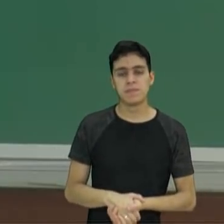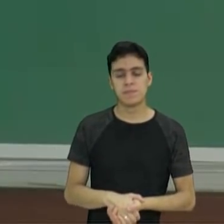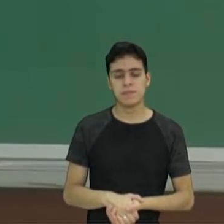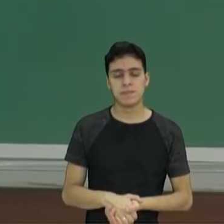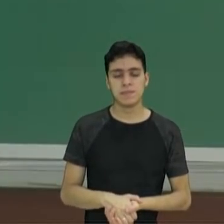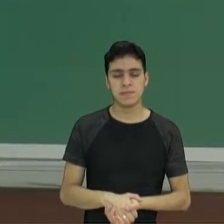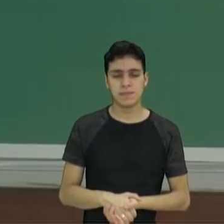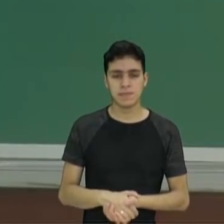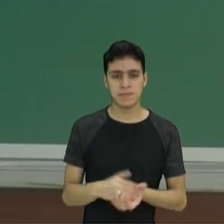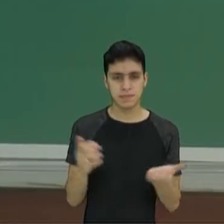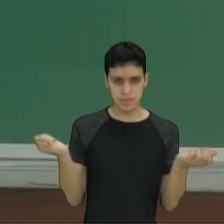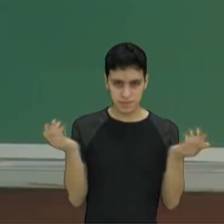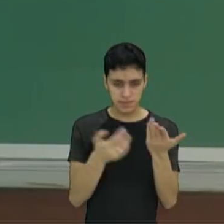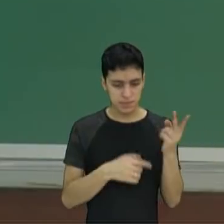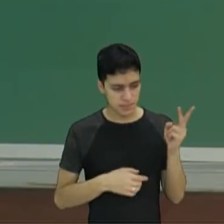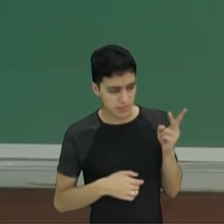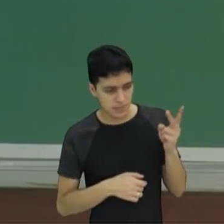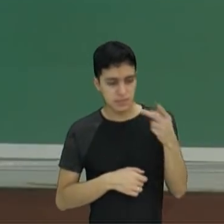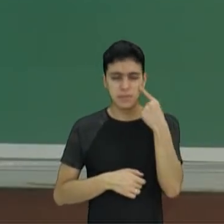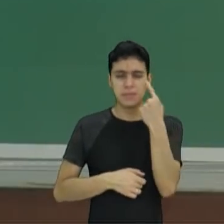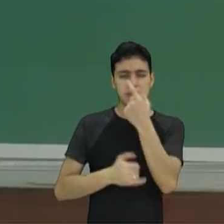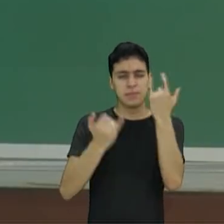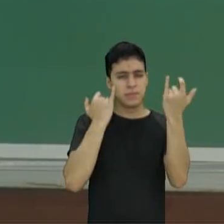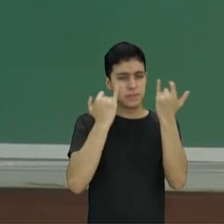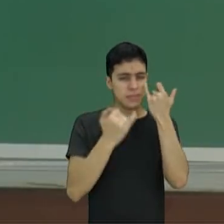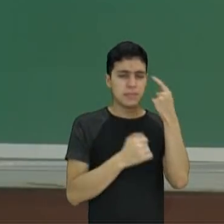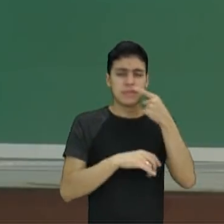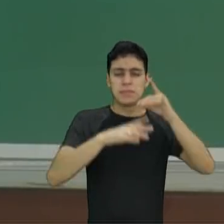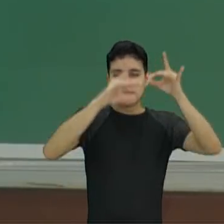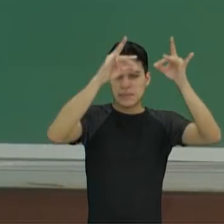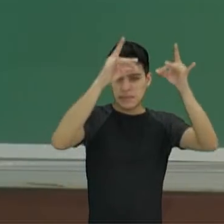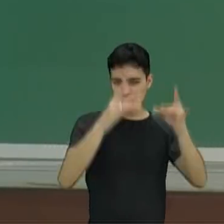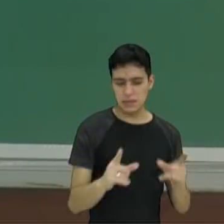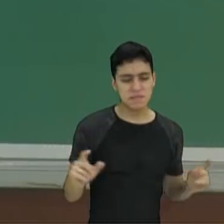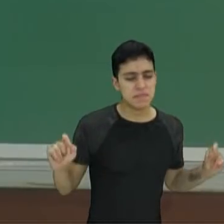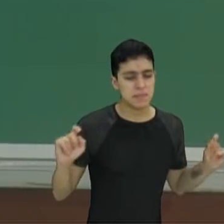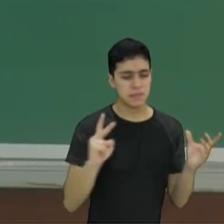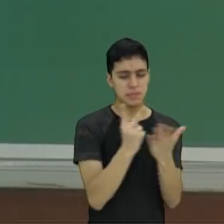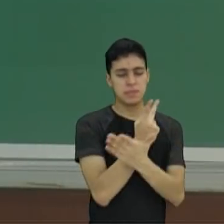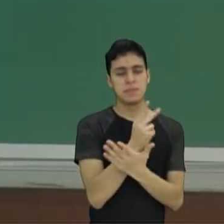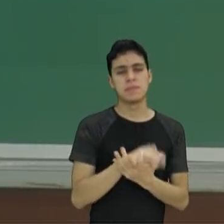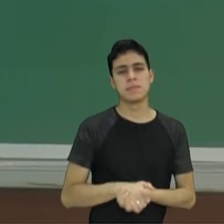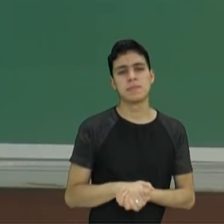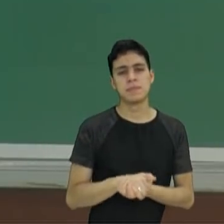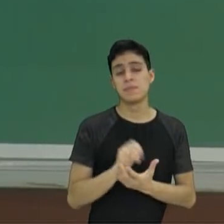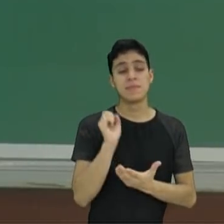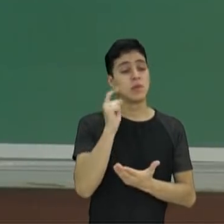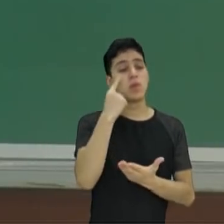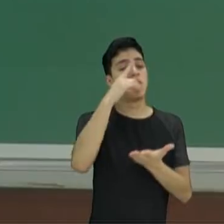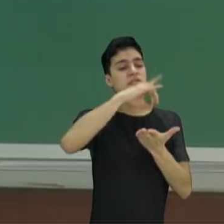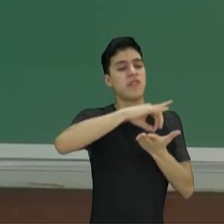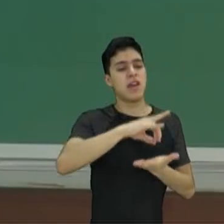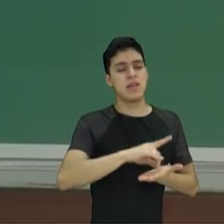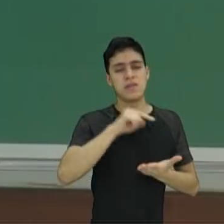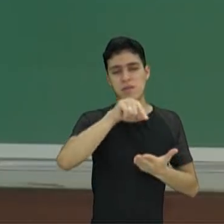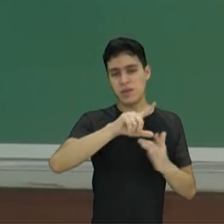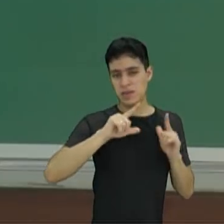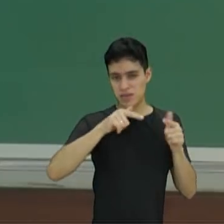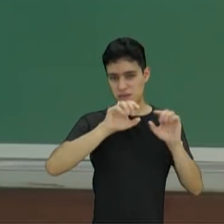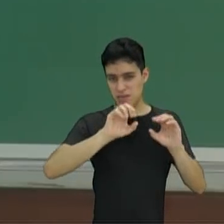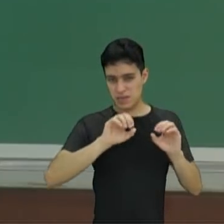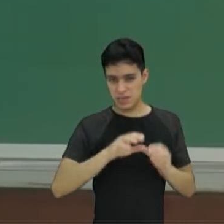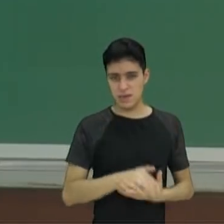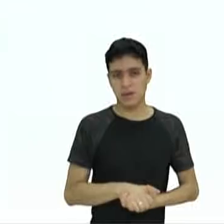Agora nós temos a continuação da notícia. Veja só o detalhamento dela, o que acontece com esses fatos, com essa